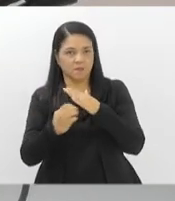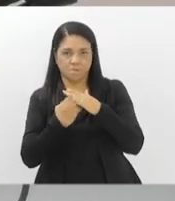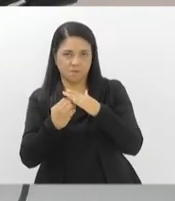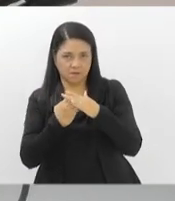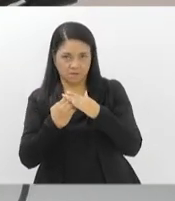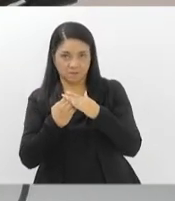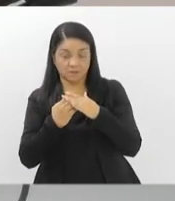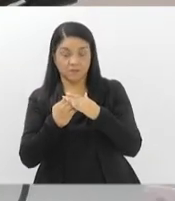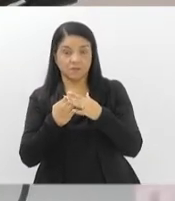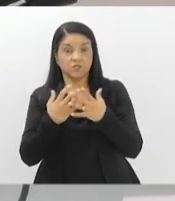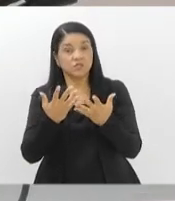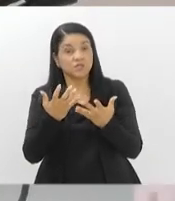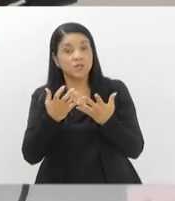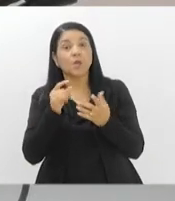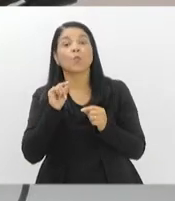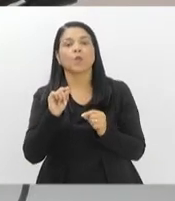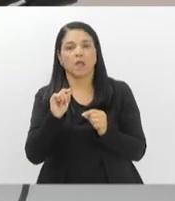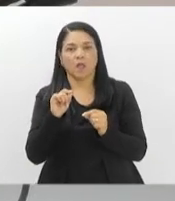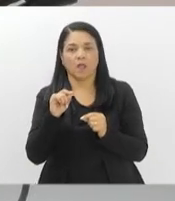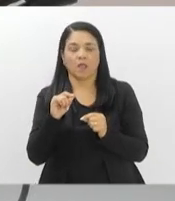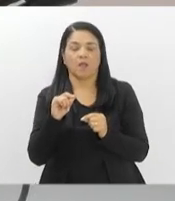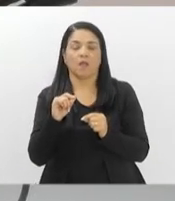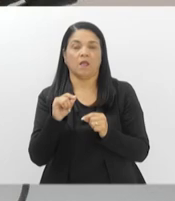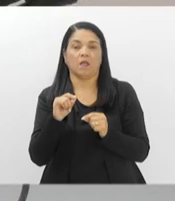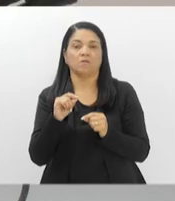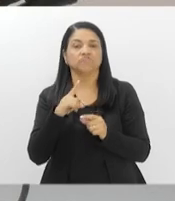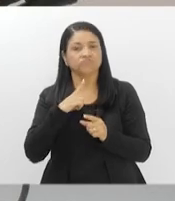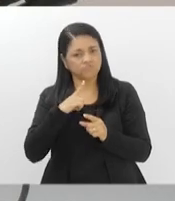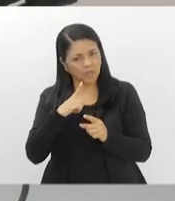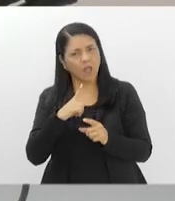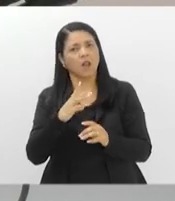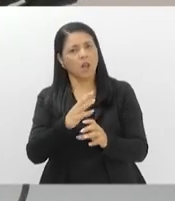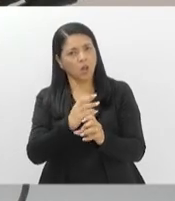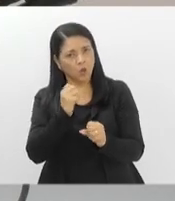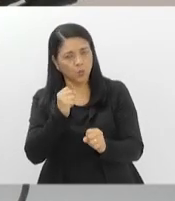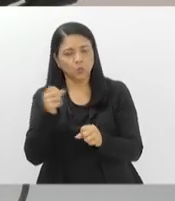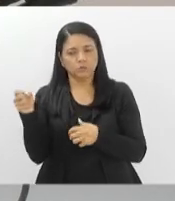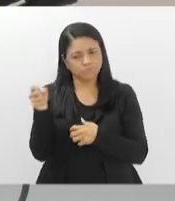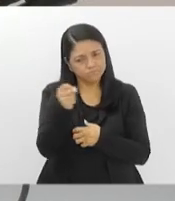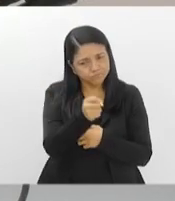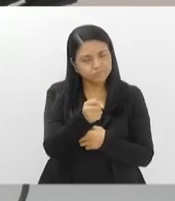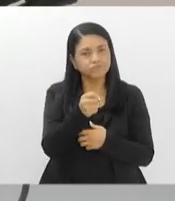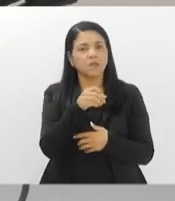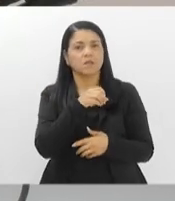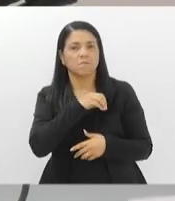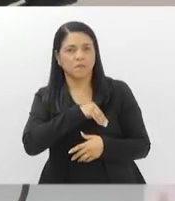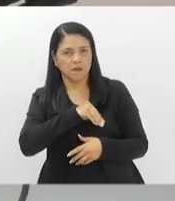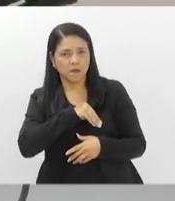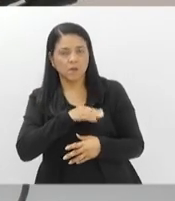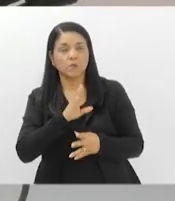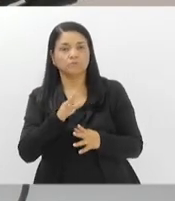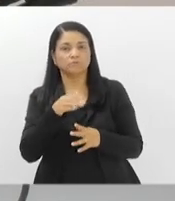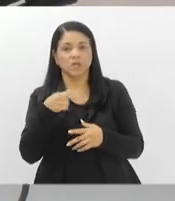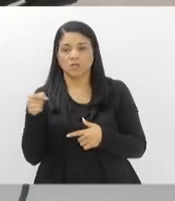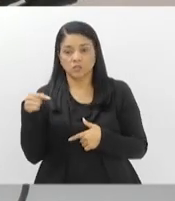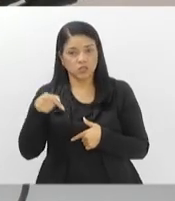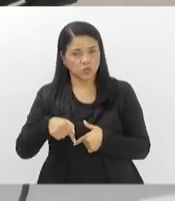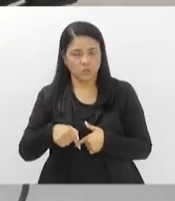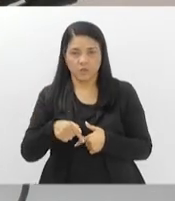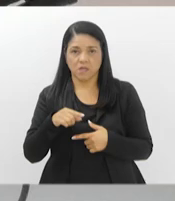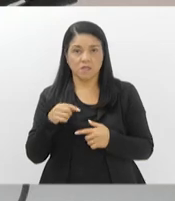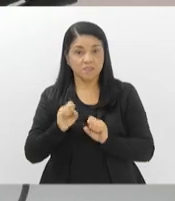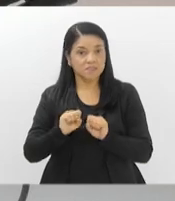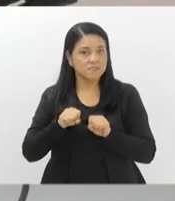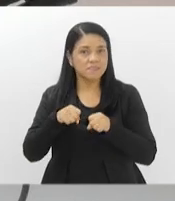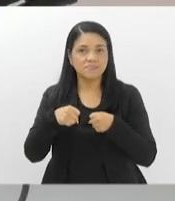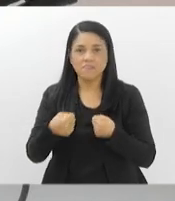quer mais como disse o presidente aqui que tem o lucro que gerea empregos a gente não está aqui volto a repetir não em defesa